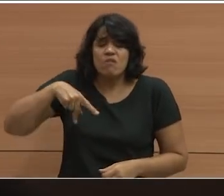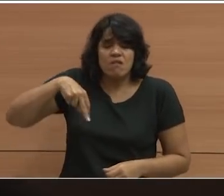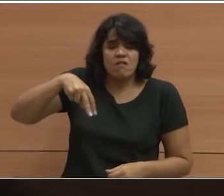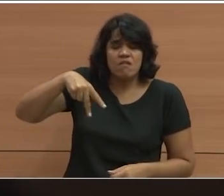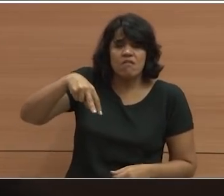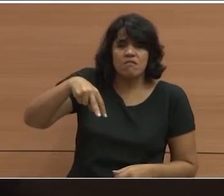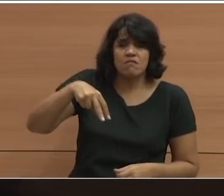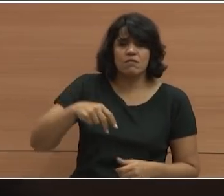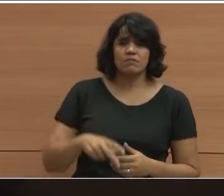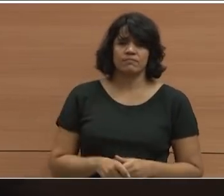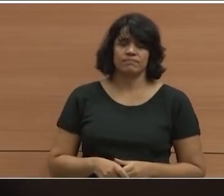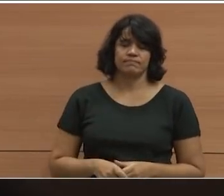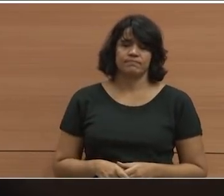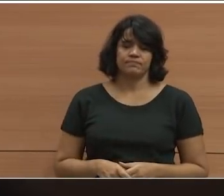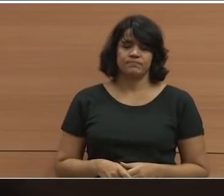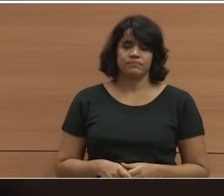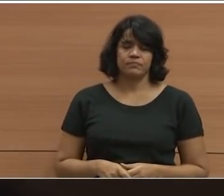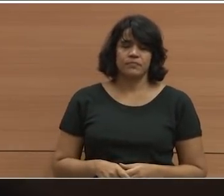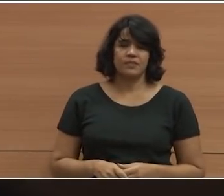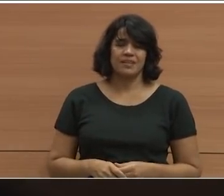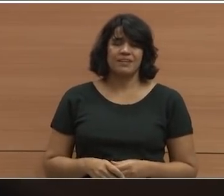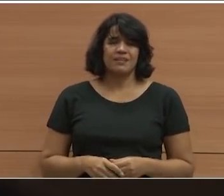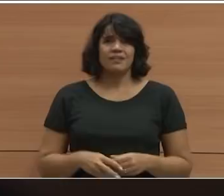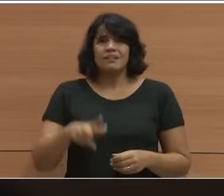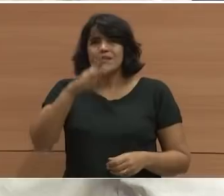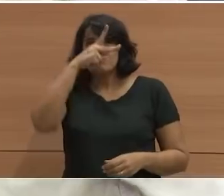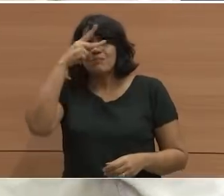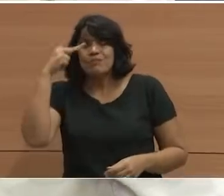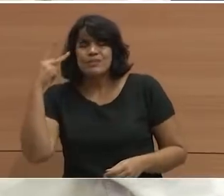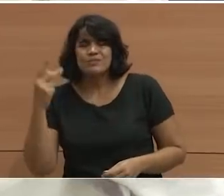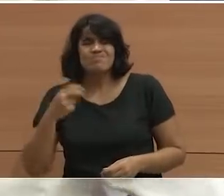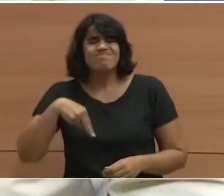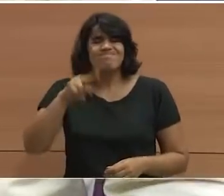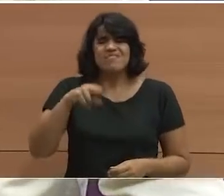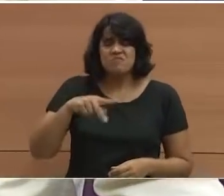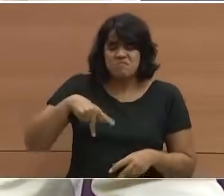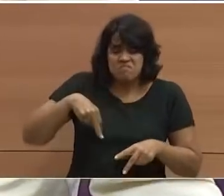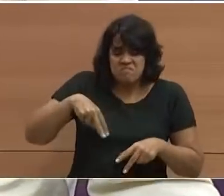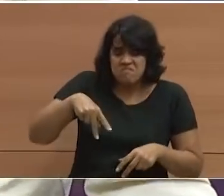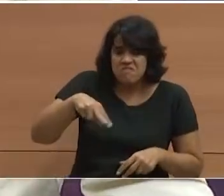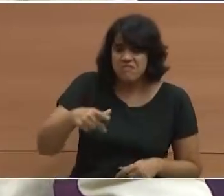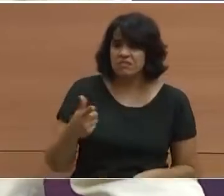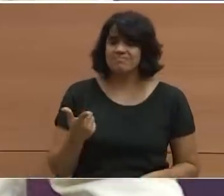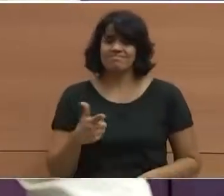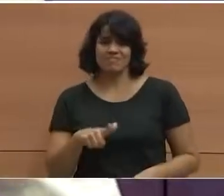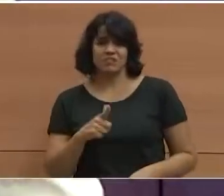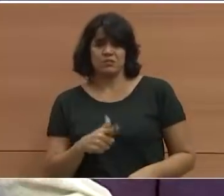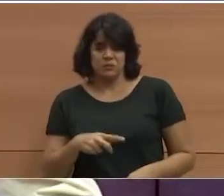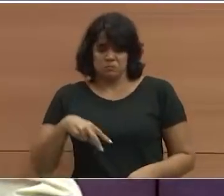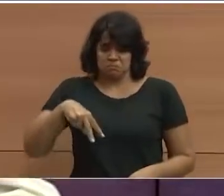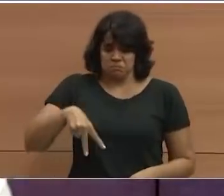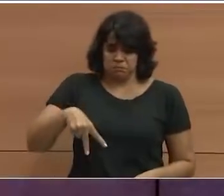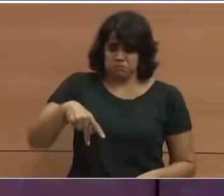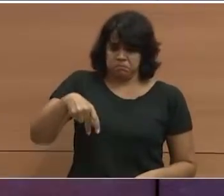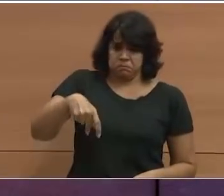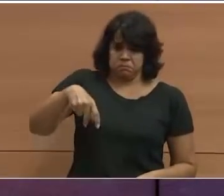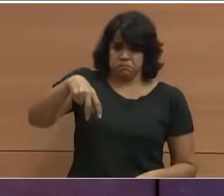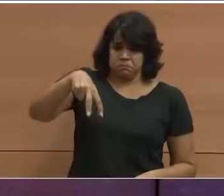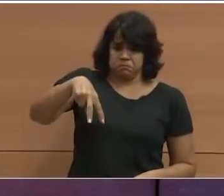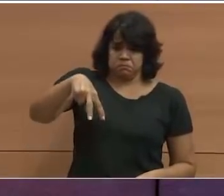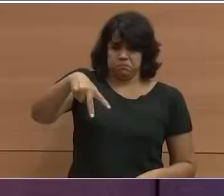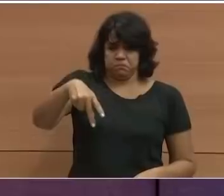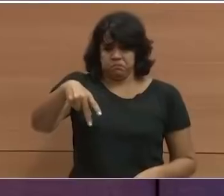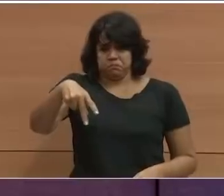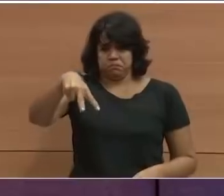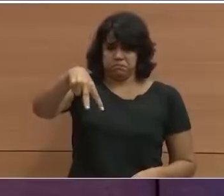Quem nunca andou, irmãos, não tem nem articulação, nem tornozelo, nem músculos para andar, tudo atrofiado,